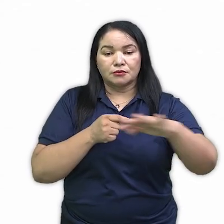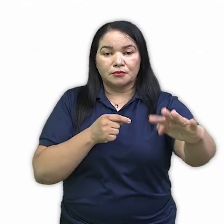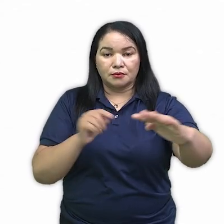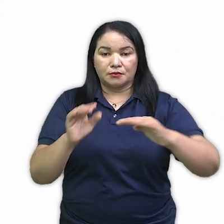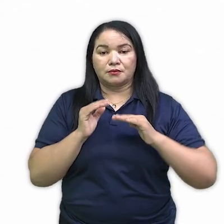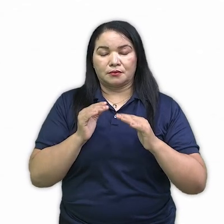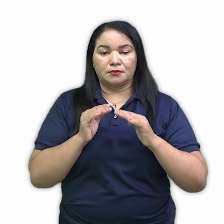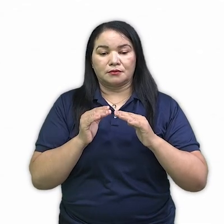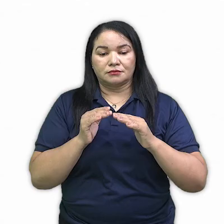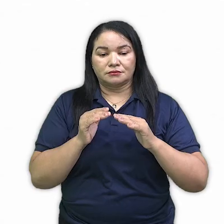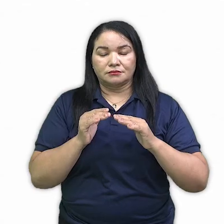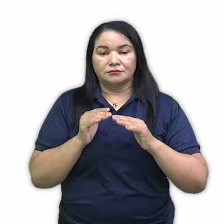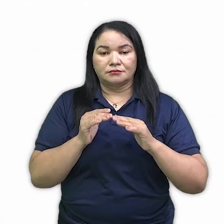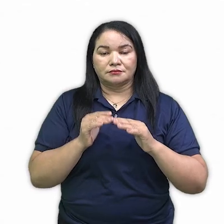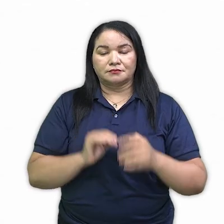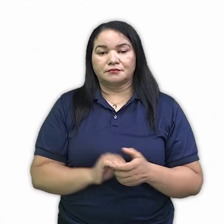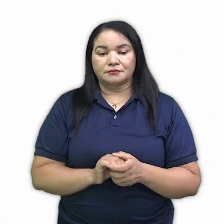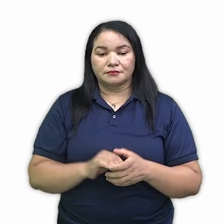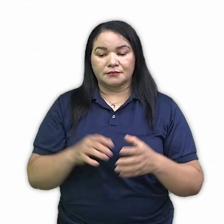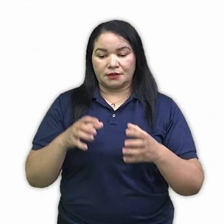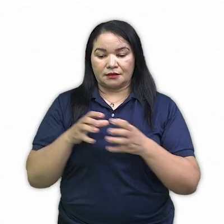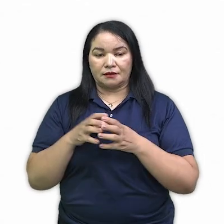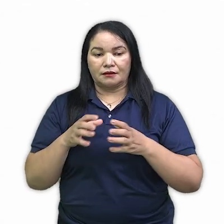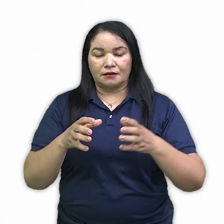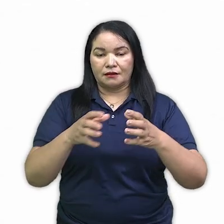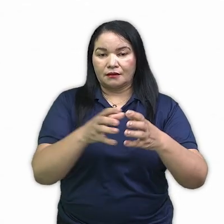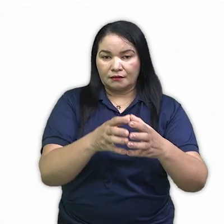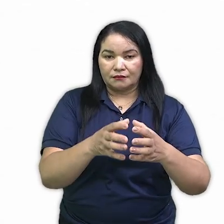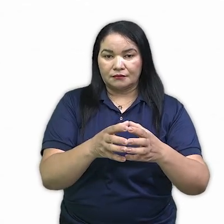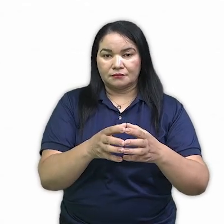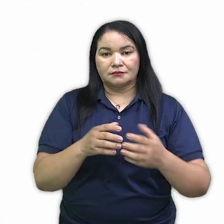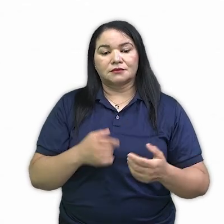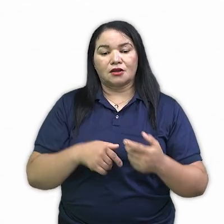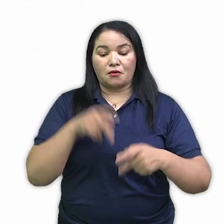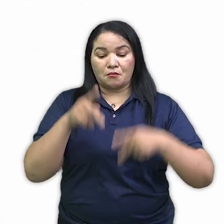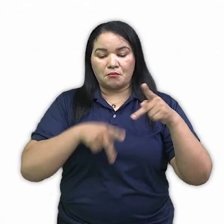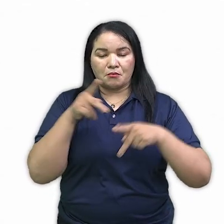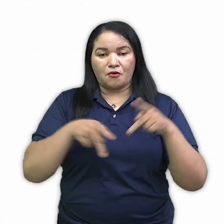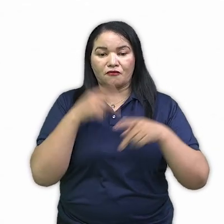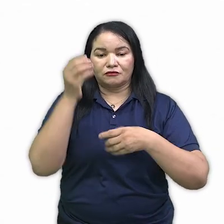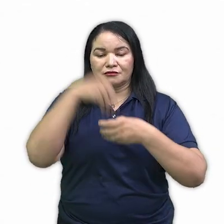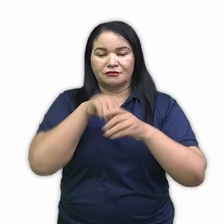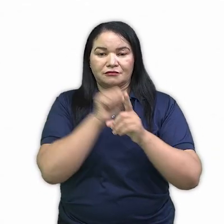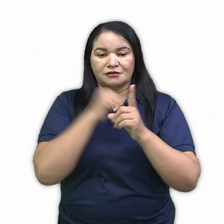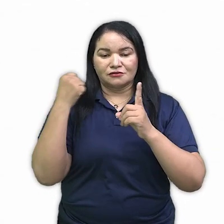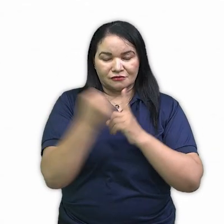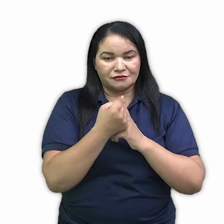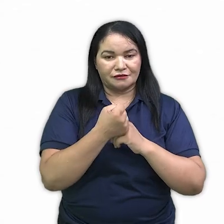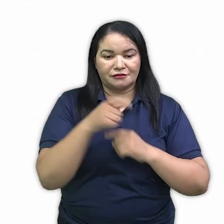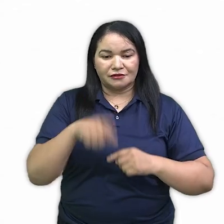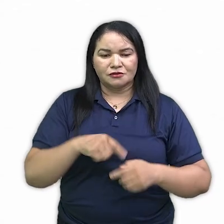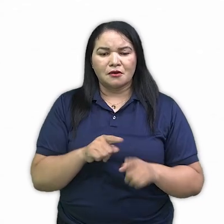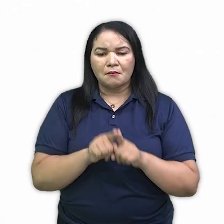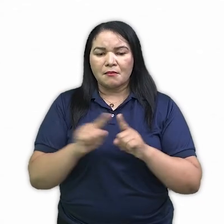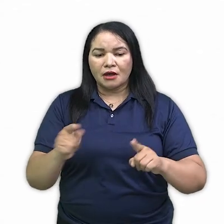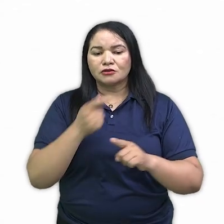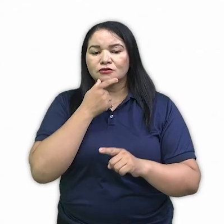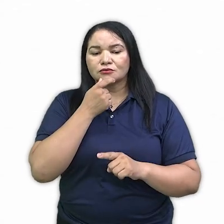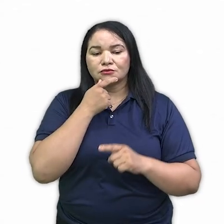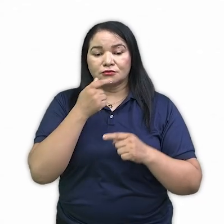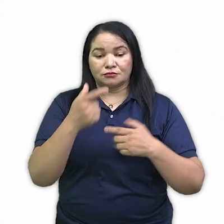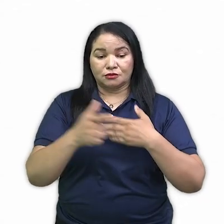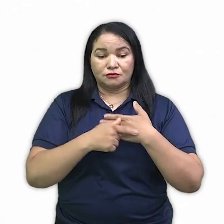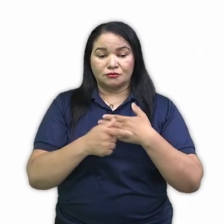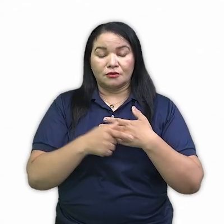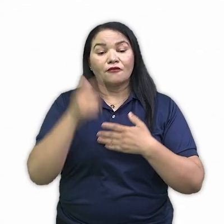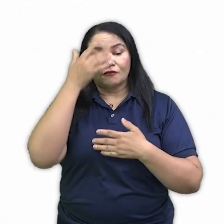entre governante e governados. É a ideia do povo, a ideia da sociedade que vai estar ali, tá? Mas Norberto